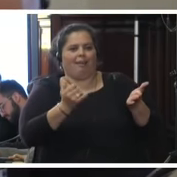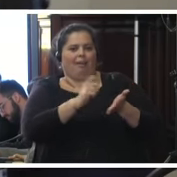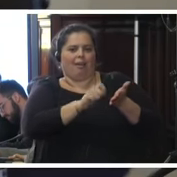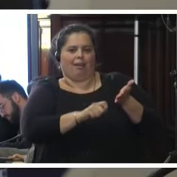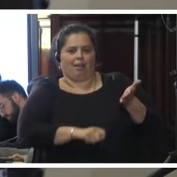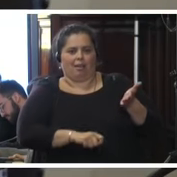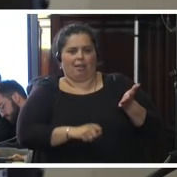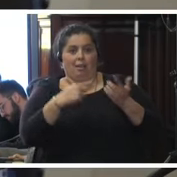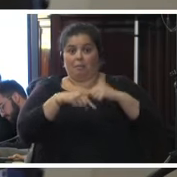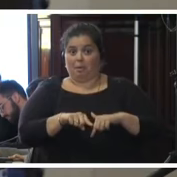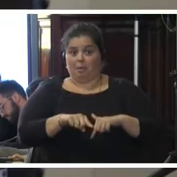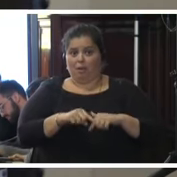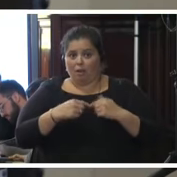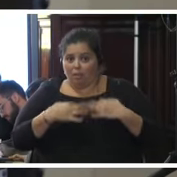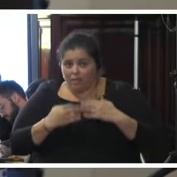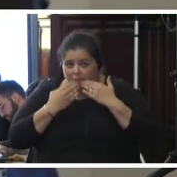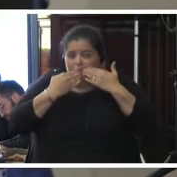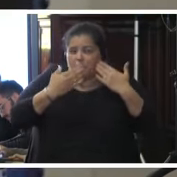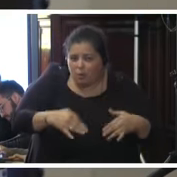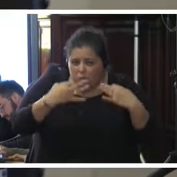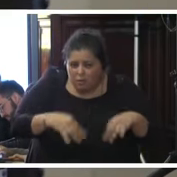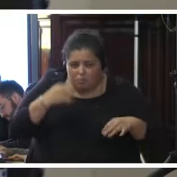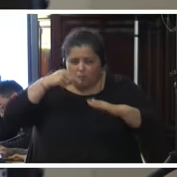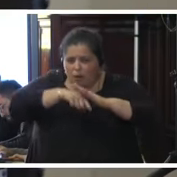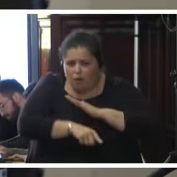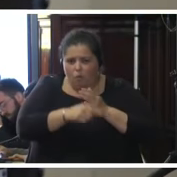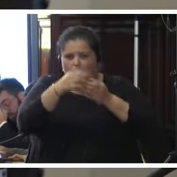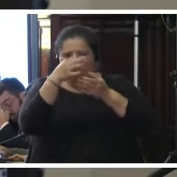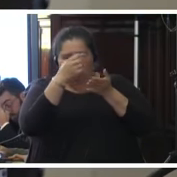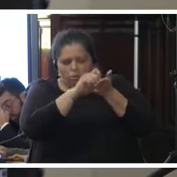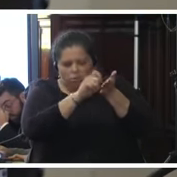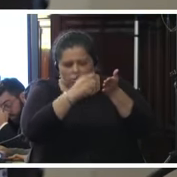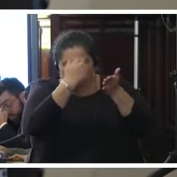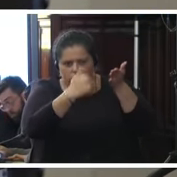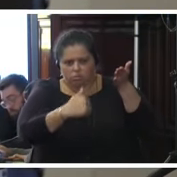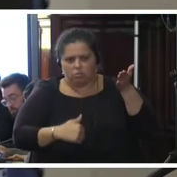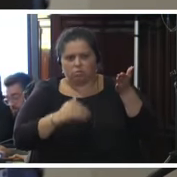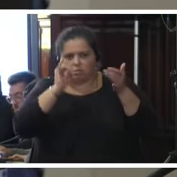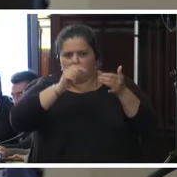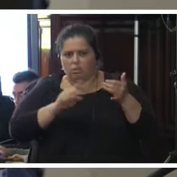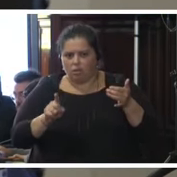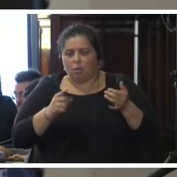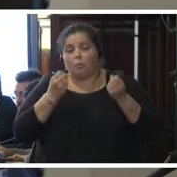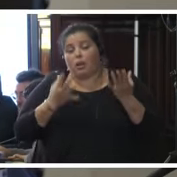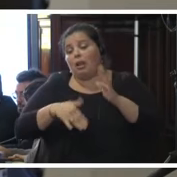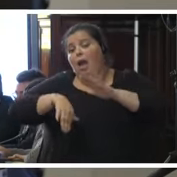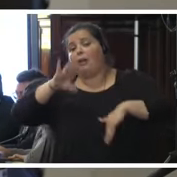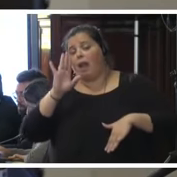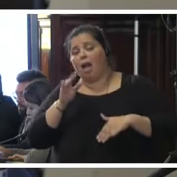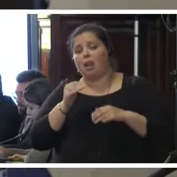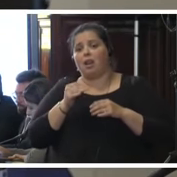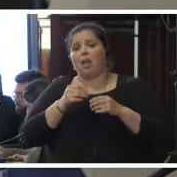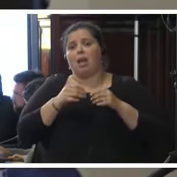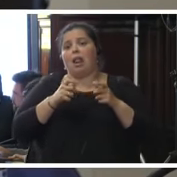inquérito quando tem o que é, na esmagadora maioria dos casos, uma execução